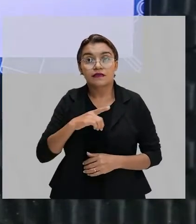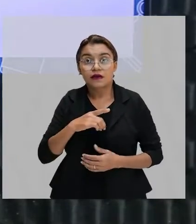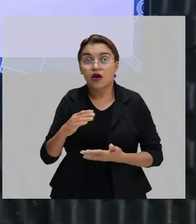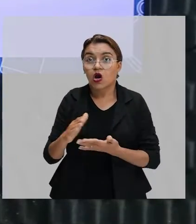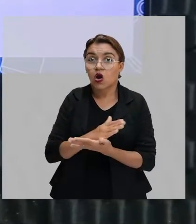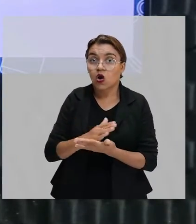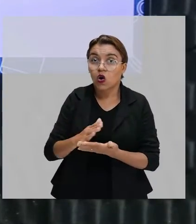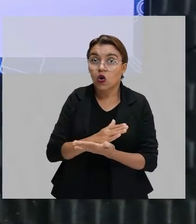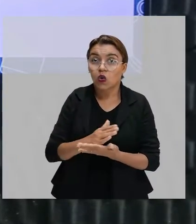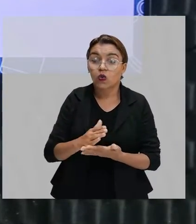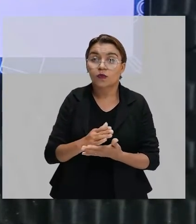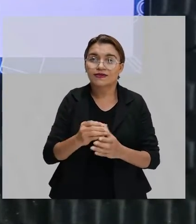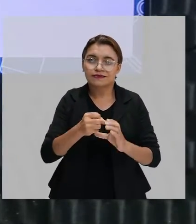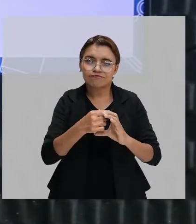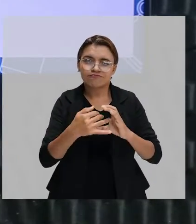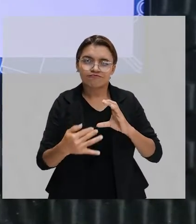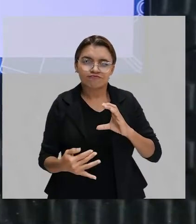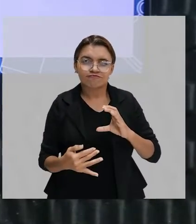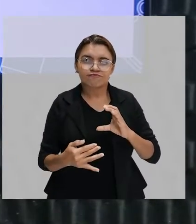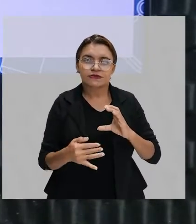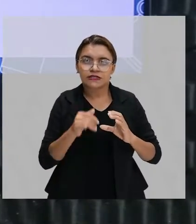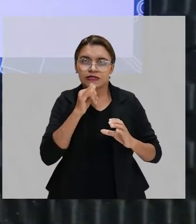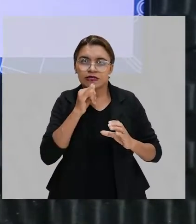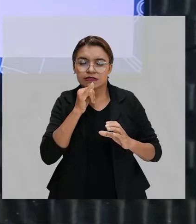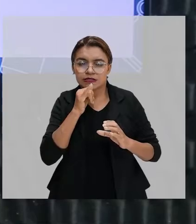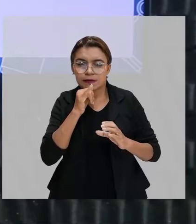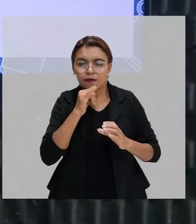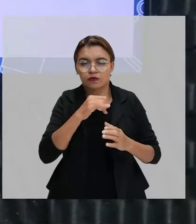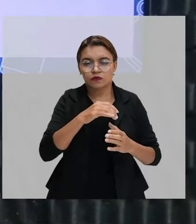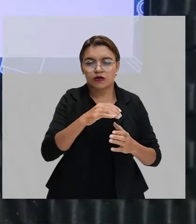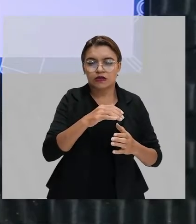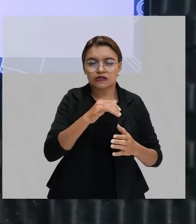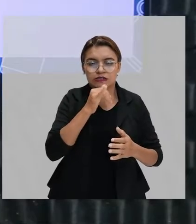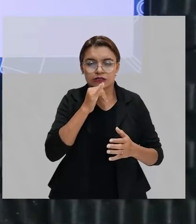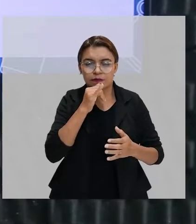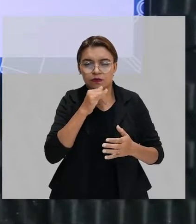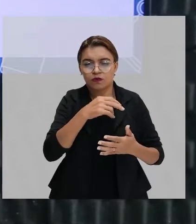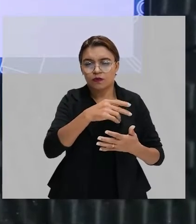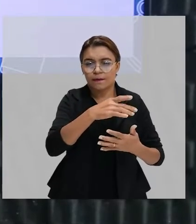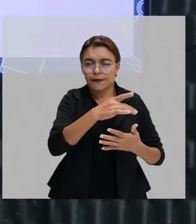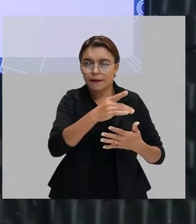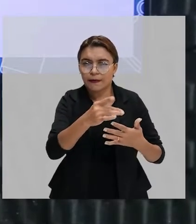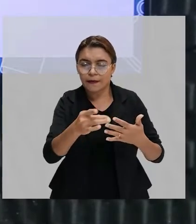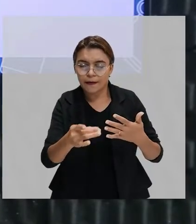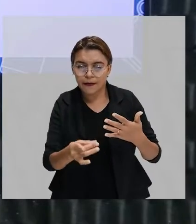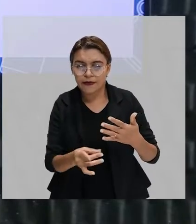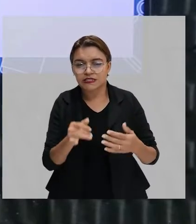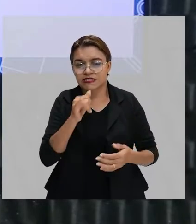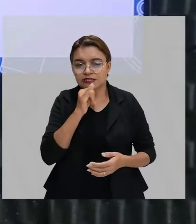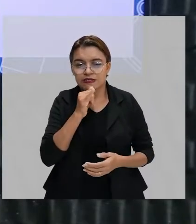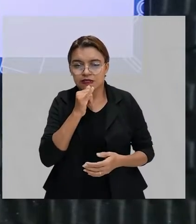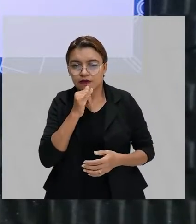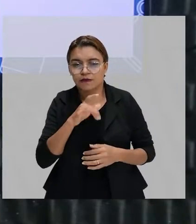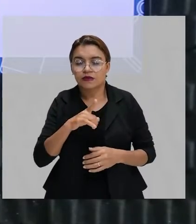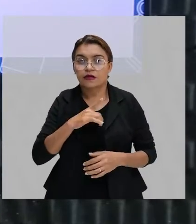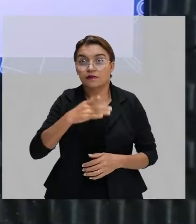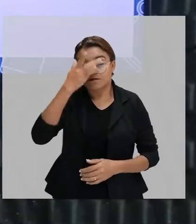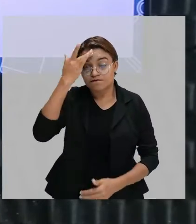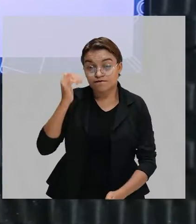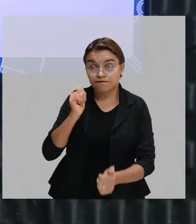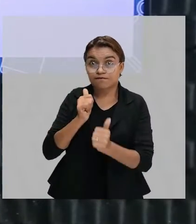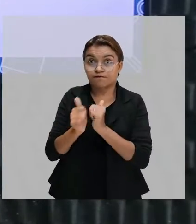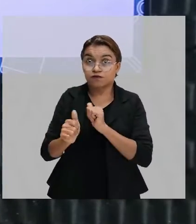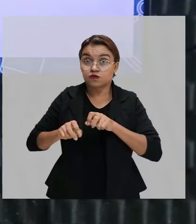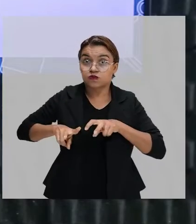relacionadas aos esportes são quais são os esportes de marca por exemplo posso dar para vocês o atletismo